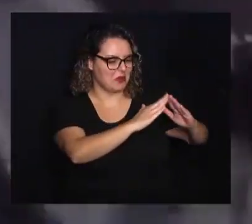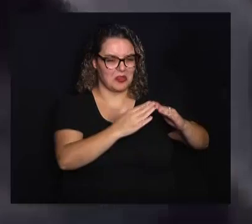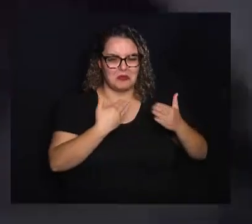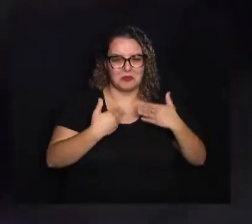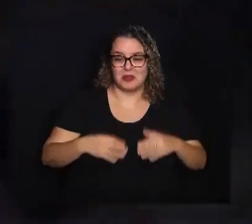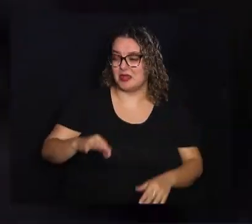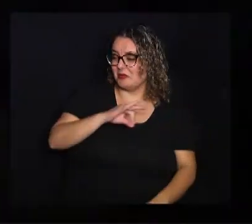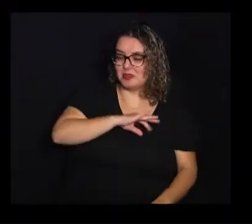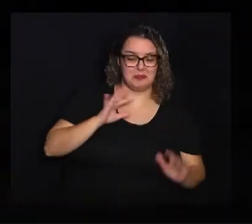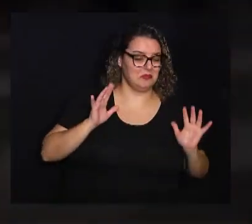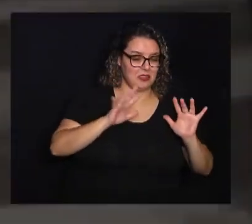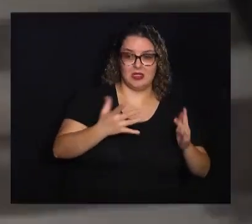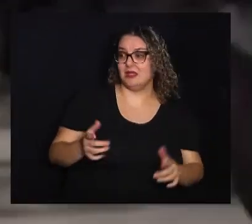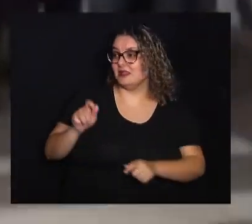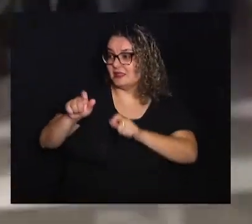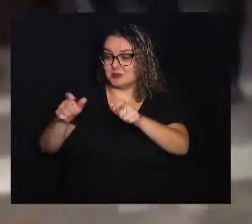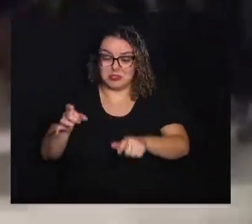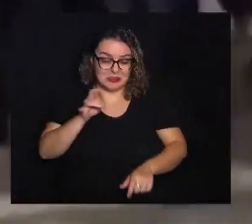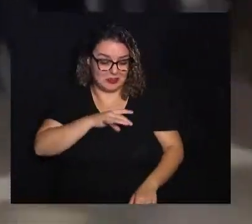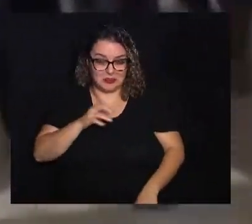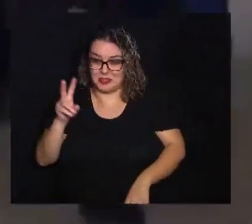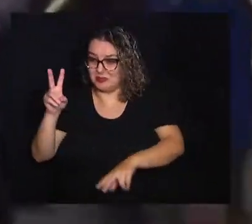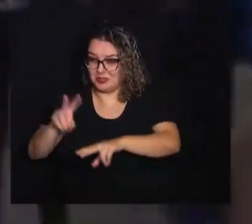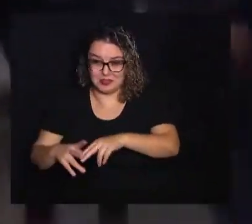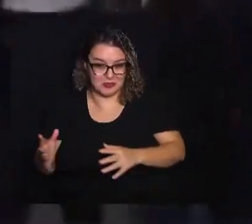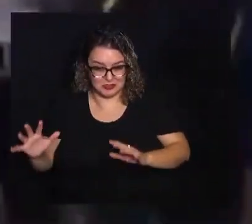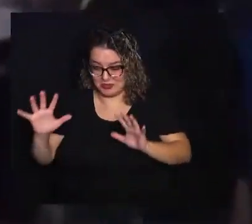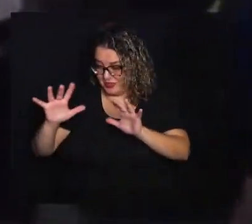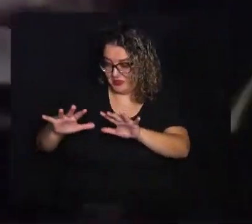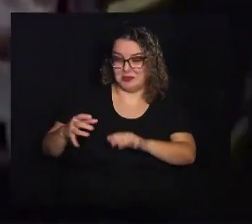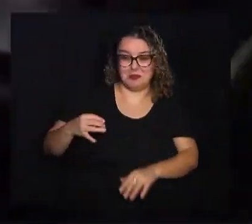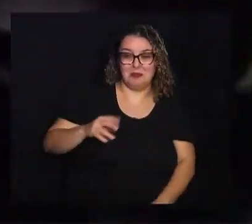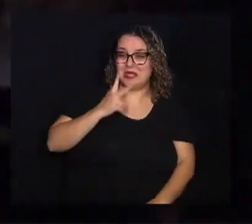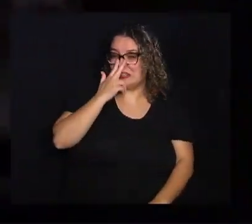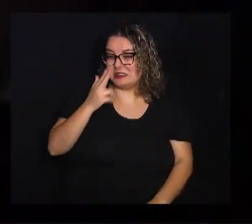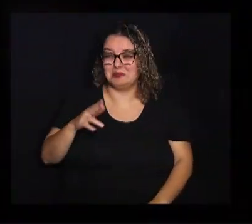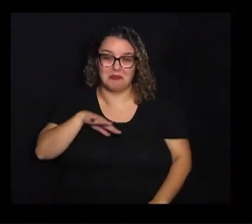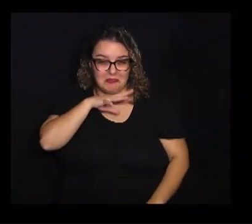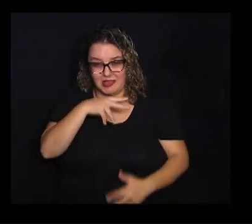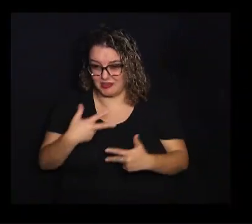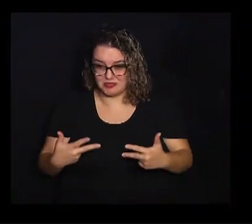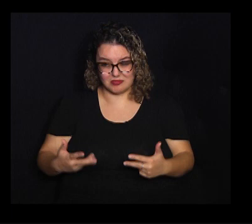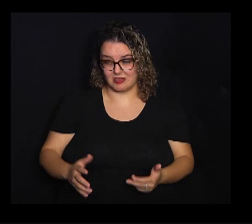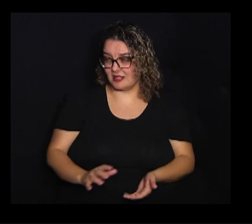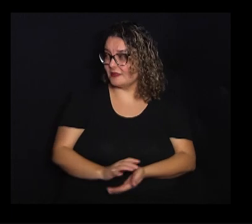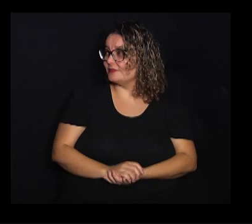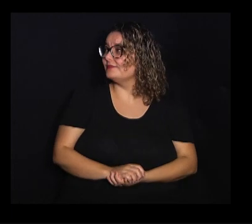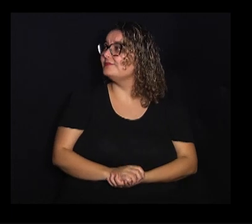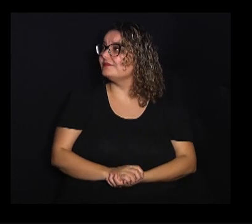gente chega num lugar, as pessoas têm até medo de atender a gente num posto, como se a gente fosse bicho.